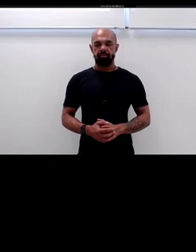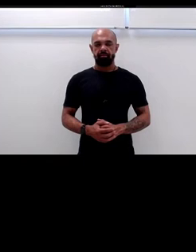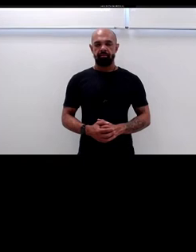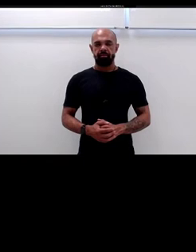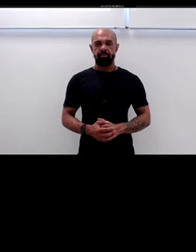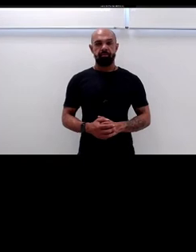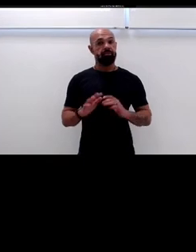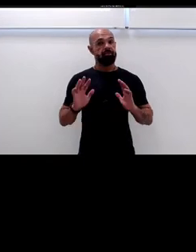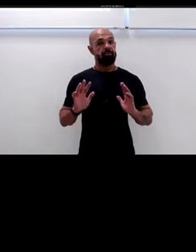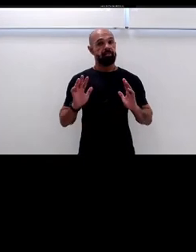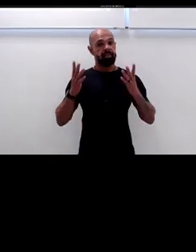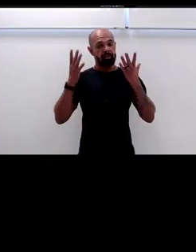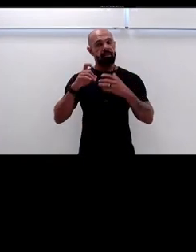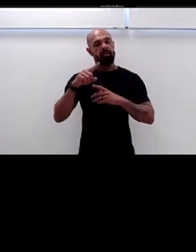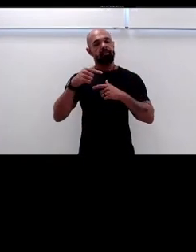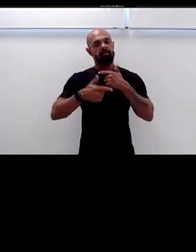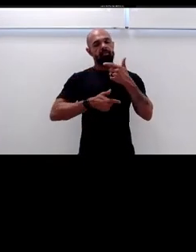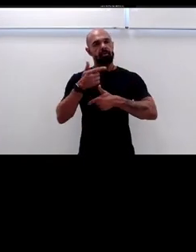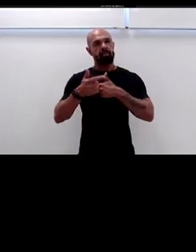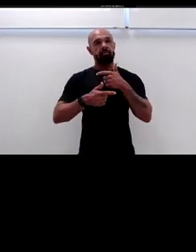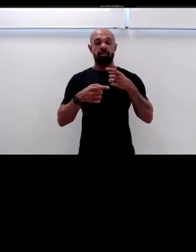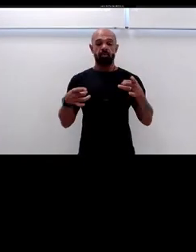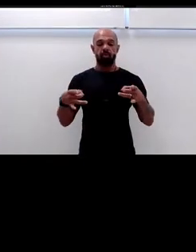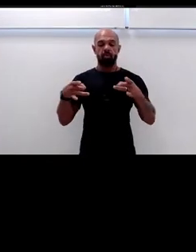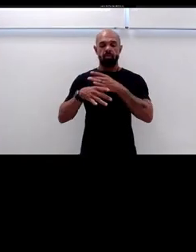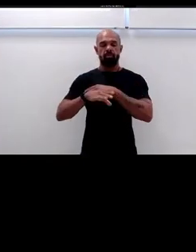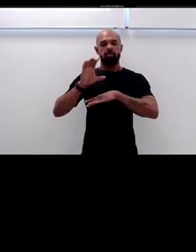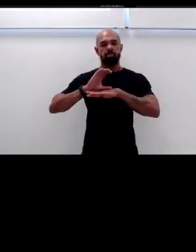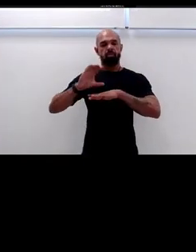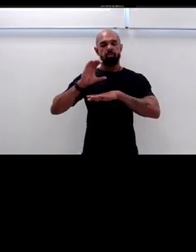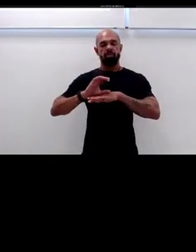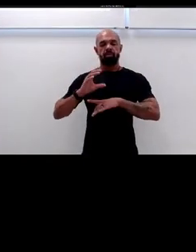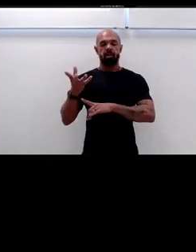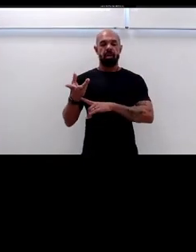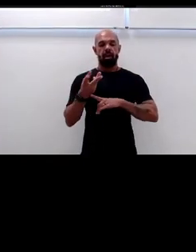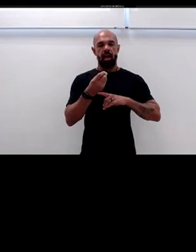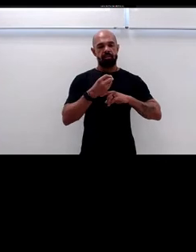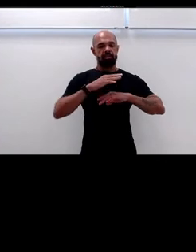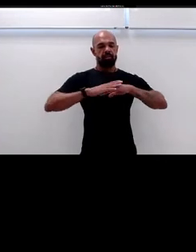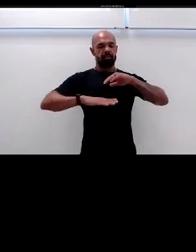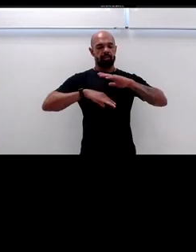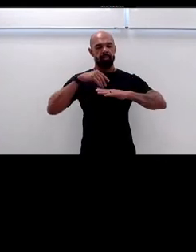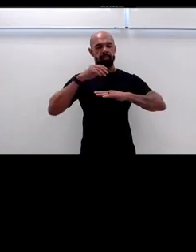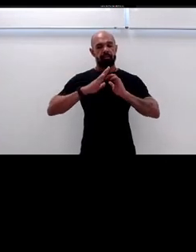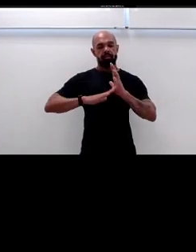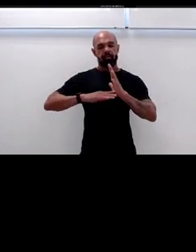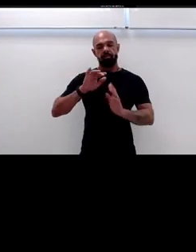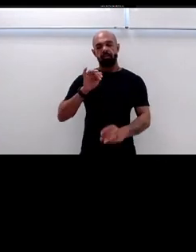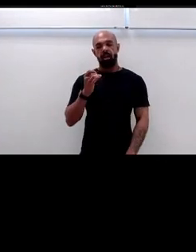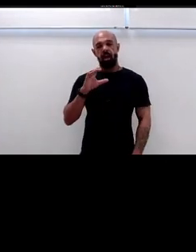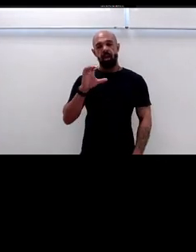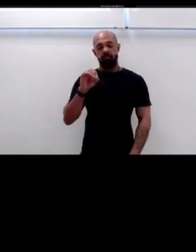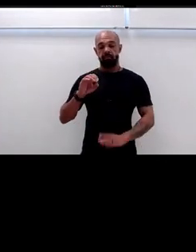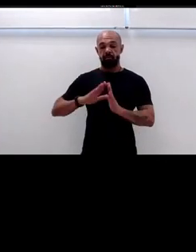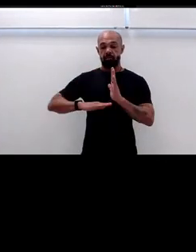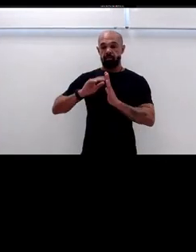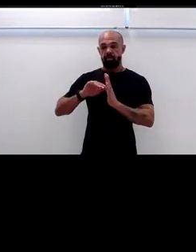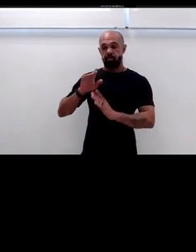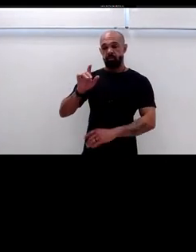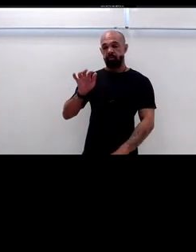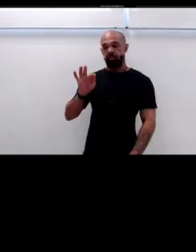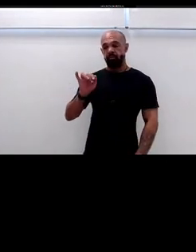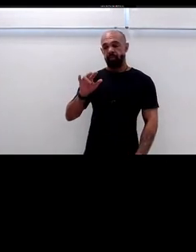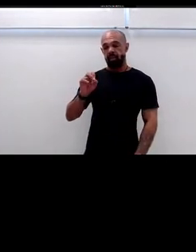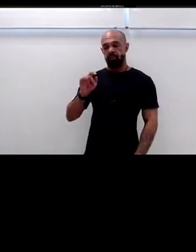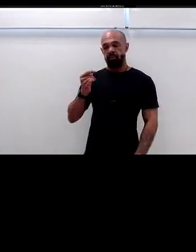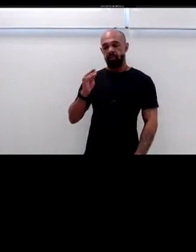Celebração é o trabalho de conclusão do curso A Arte e a Técnica do Afresco, que o pintor Flávio Albano fez na Oficina